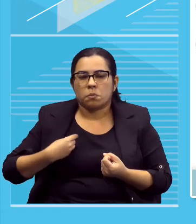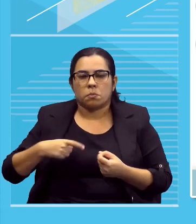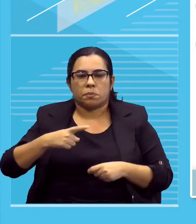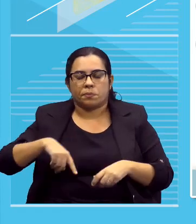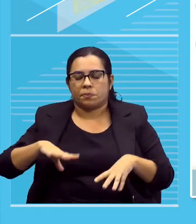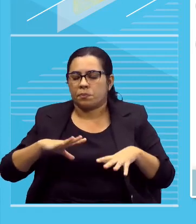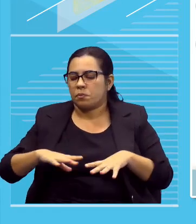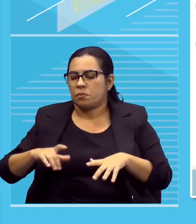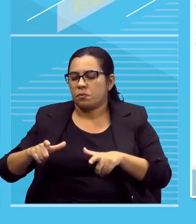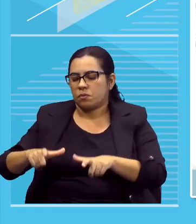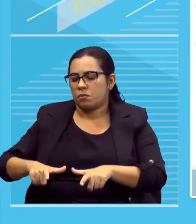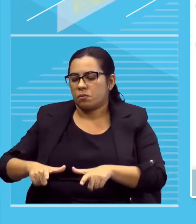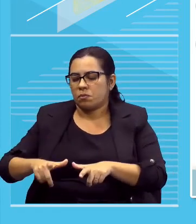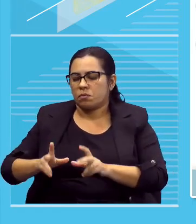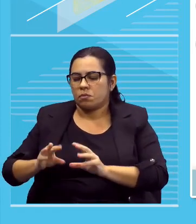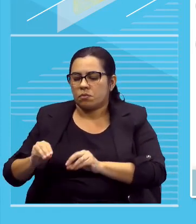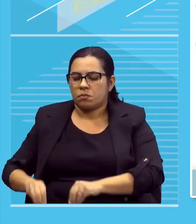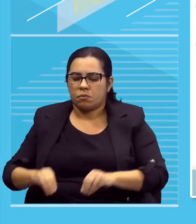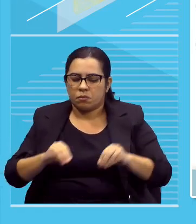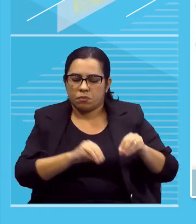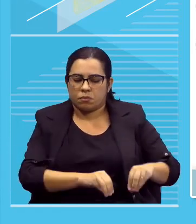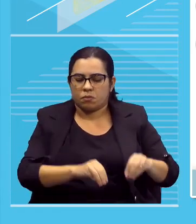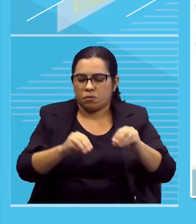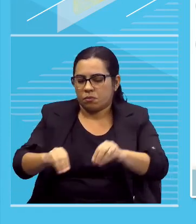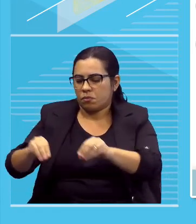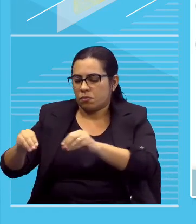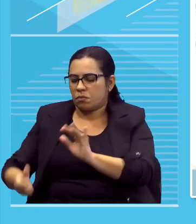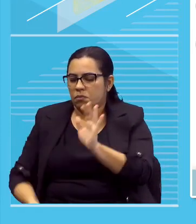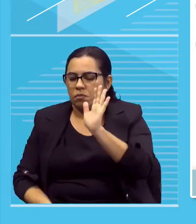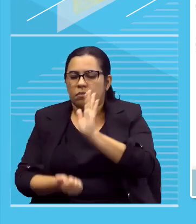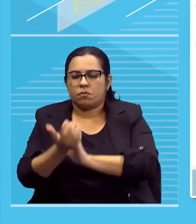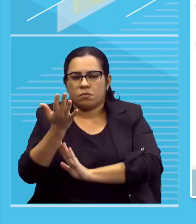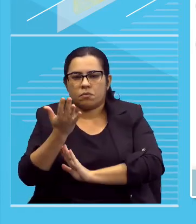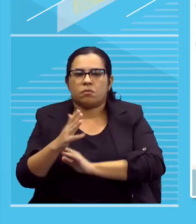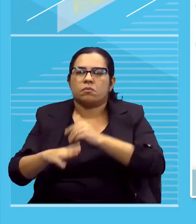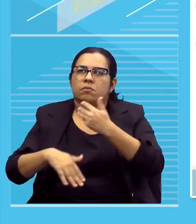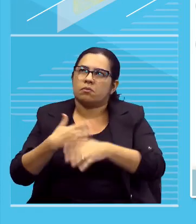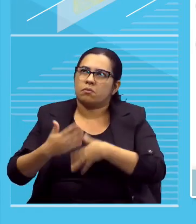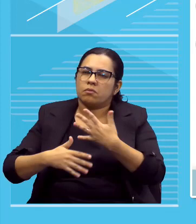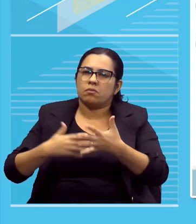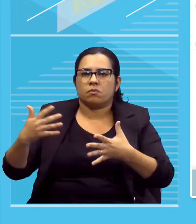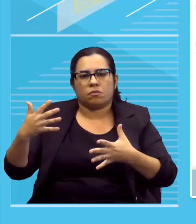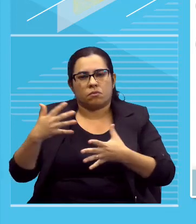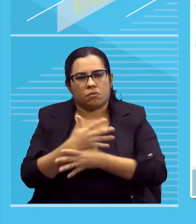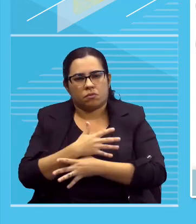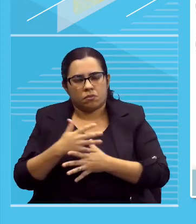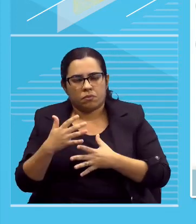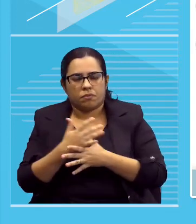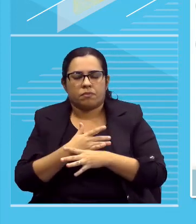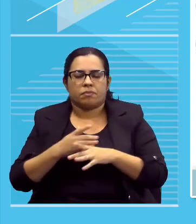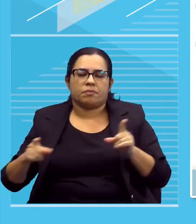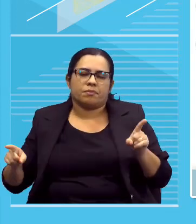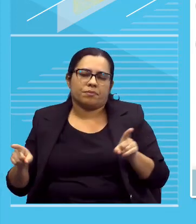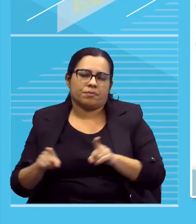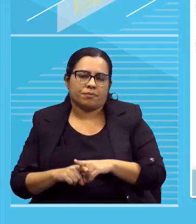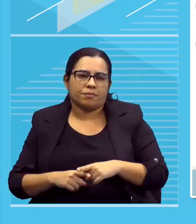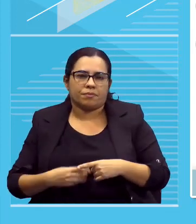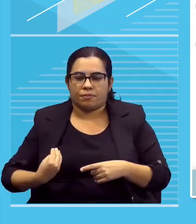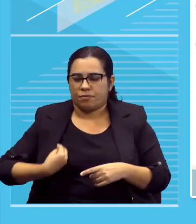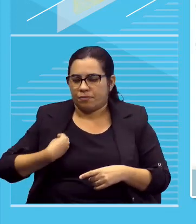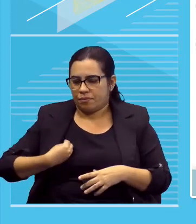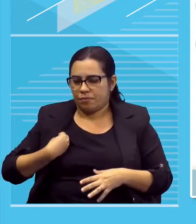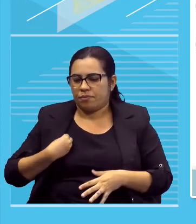nômade criamos cidades depois dela passamos a viver